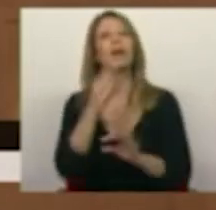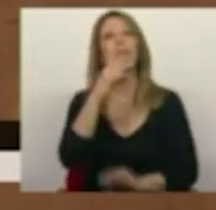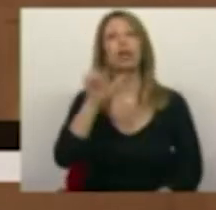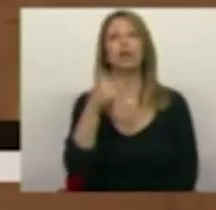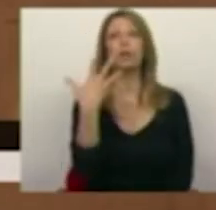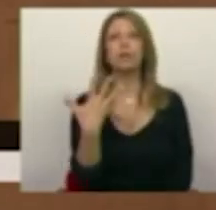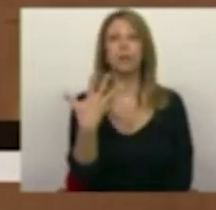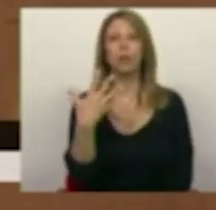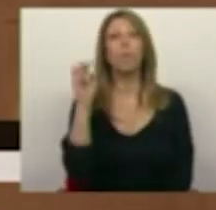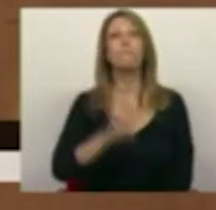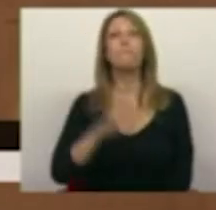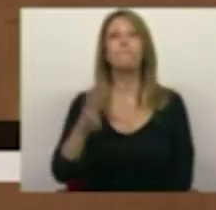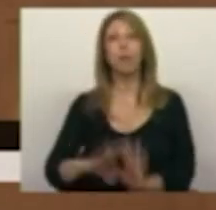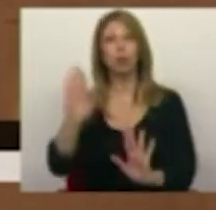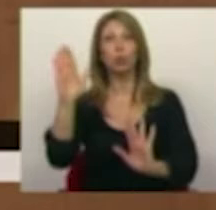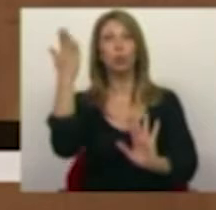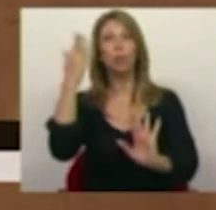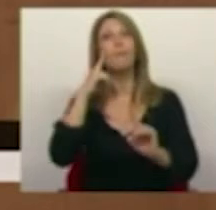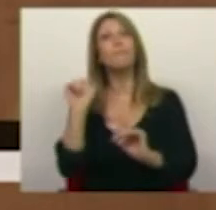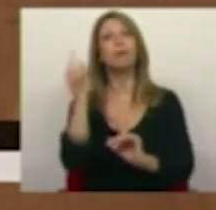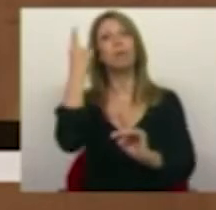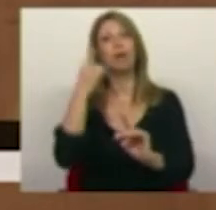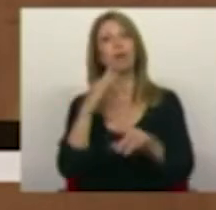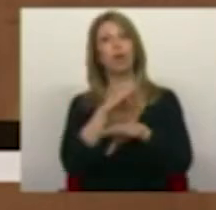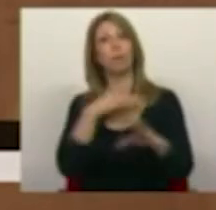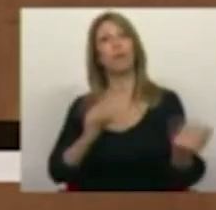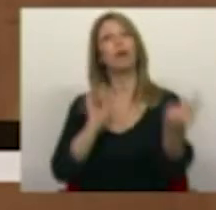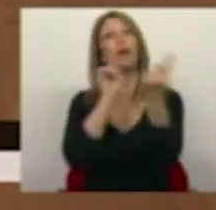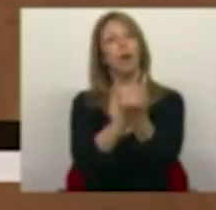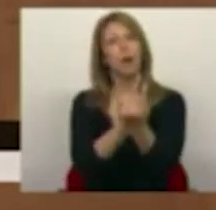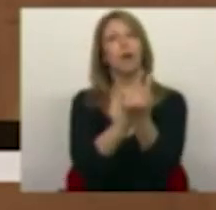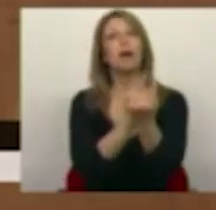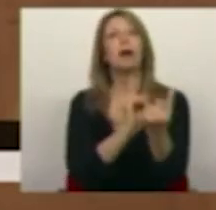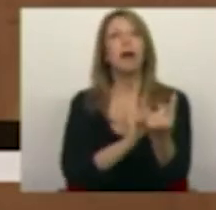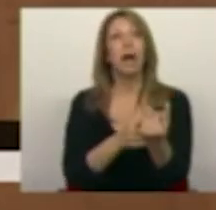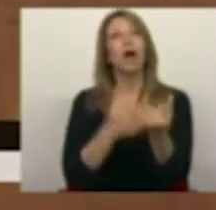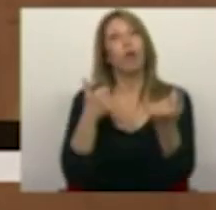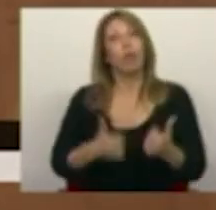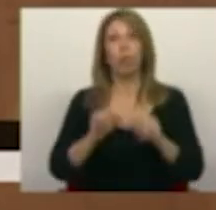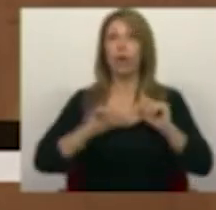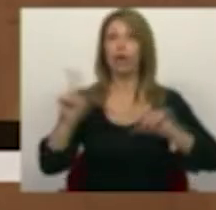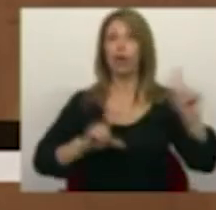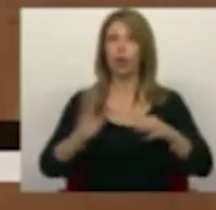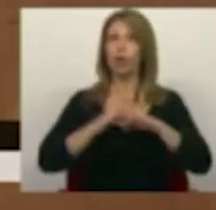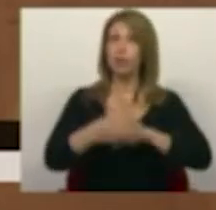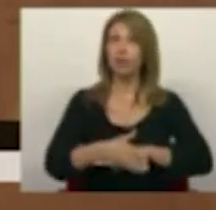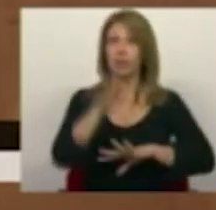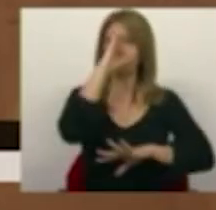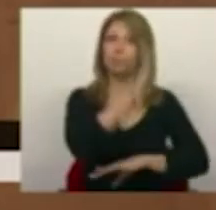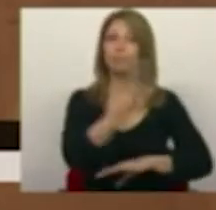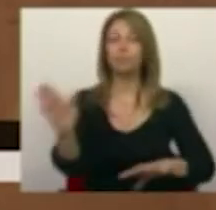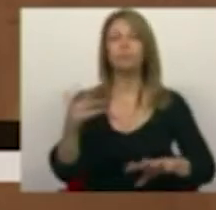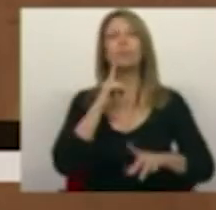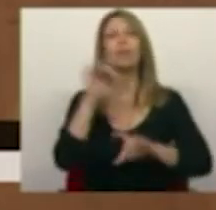3,5 milhões primeiras consultas, um bom indicador em termos de acesso, como sabem. Nas intervenções cirúrgicas,